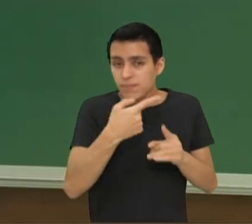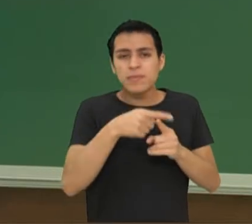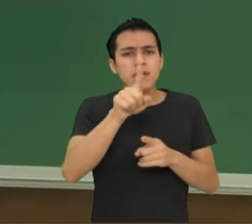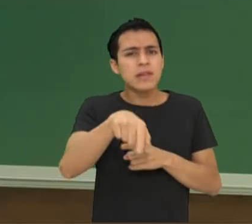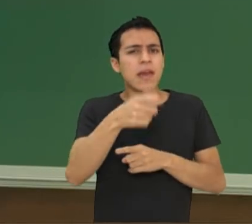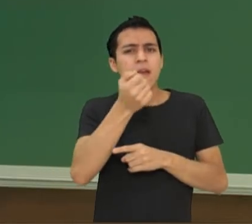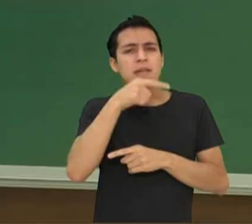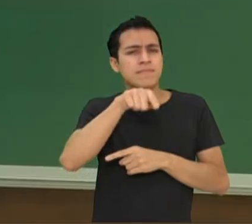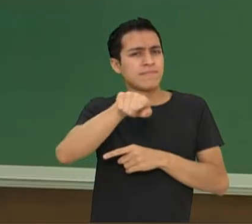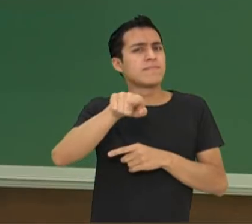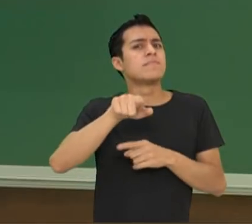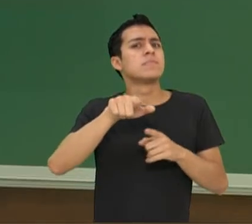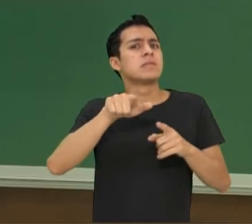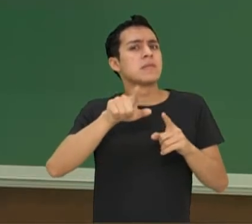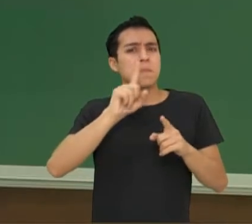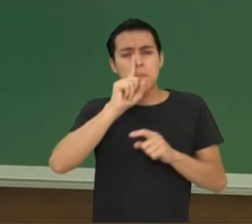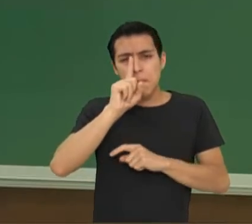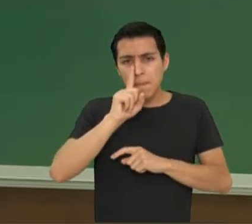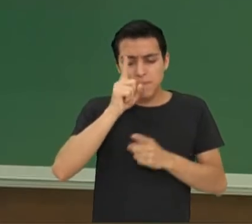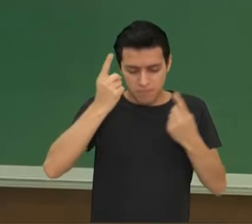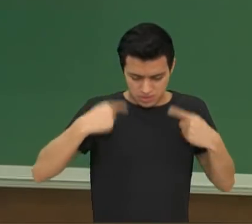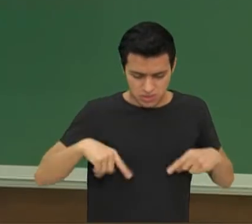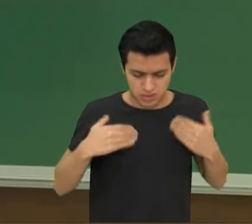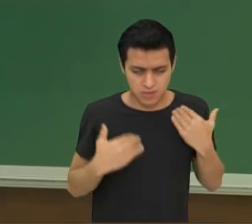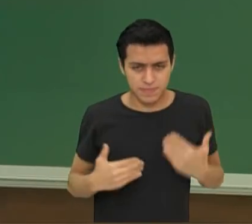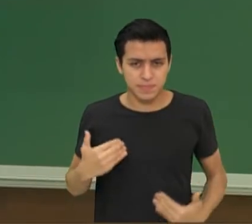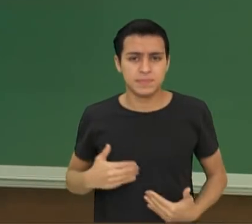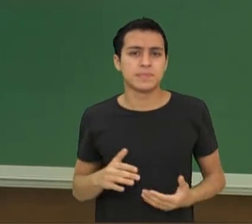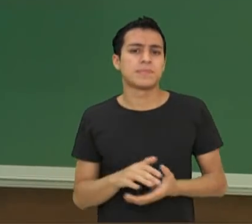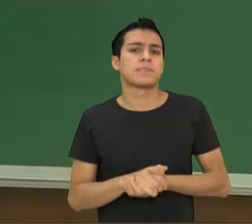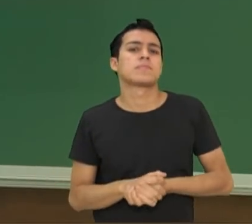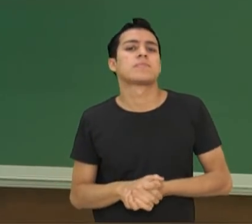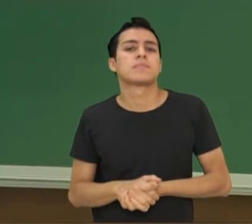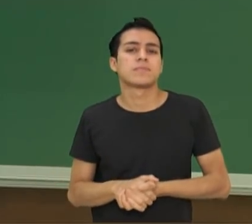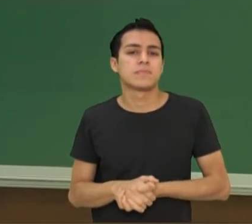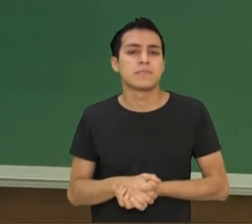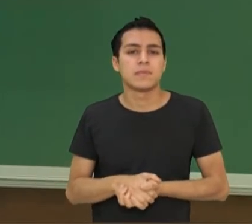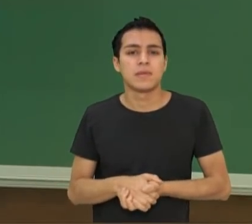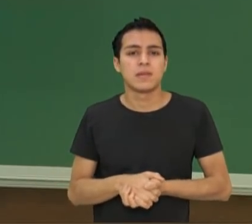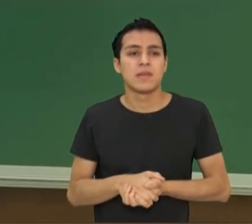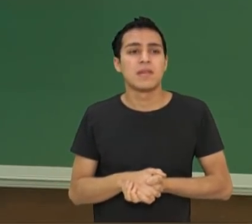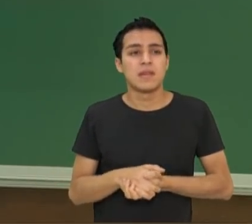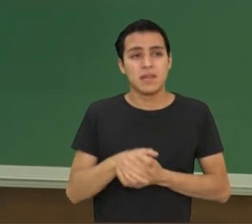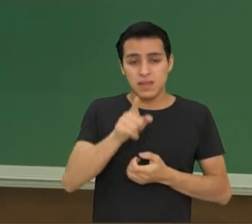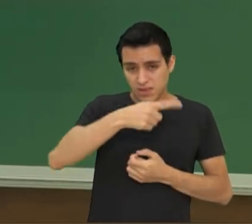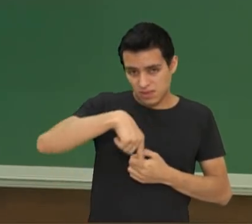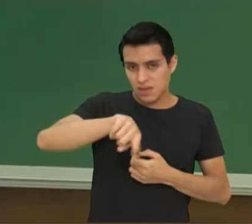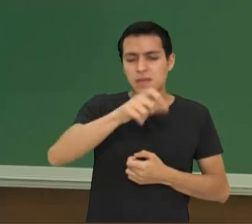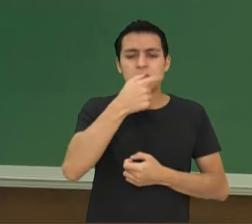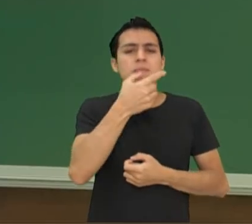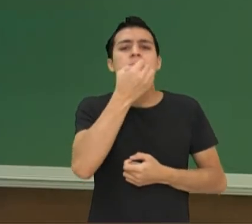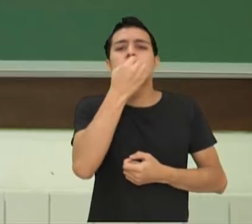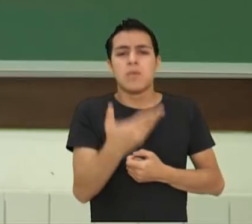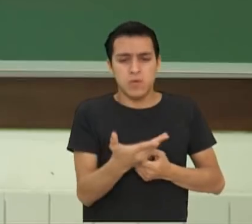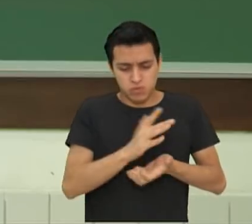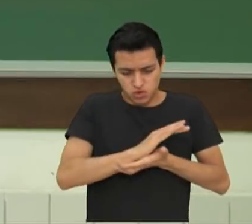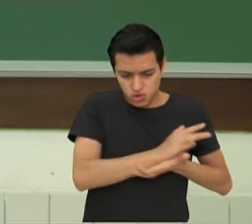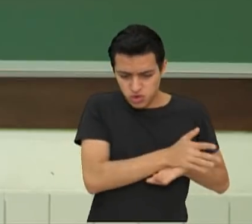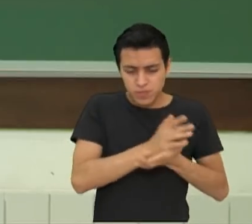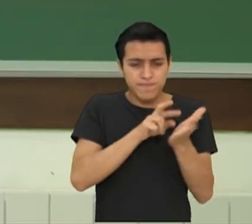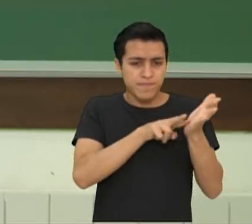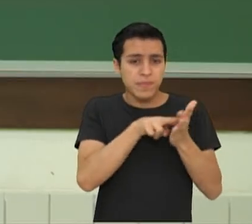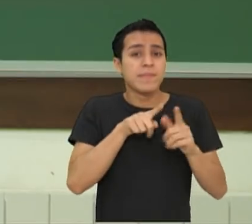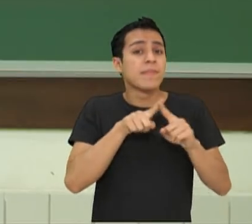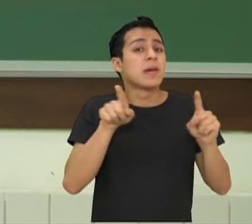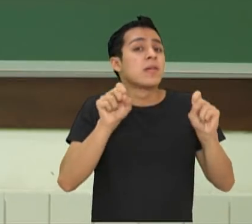remédios bastante agressivos no nosso organismo. Então, eles são sim eficazes, mas você